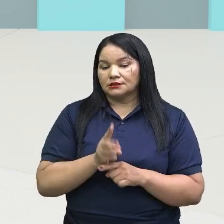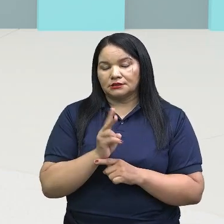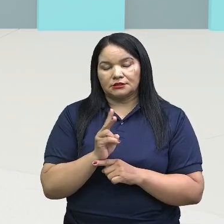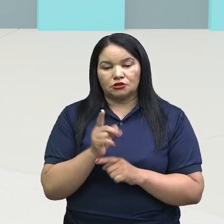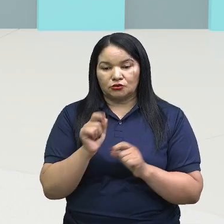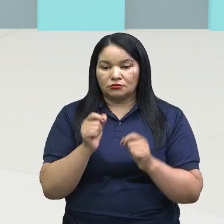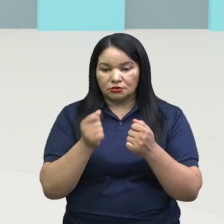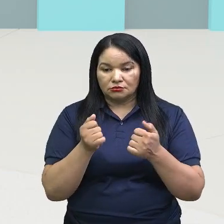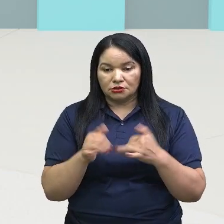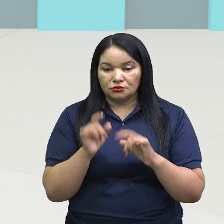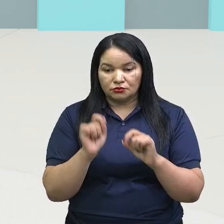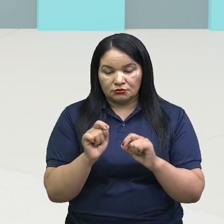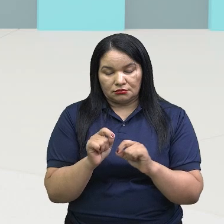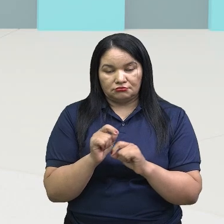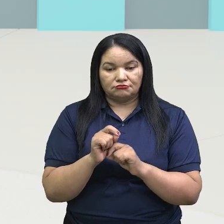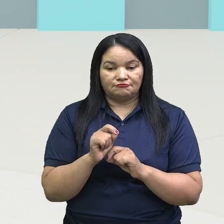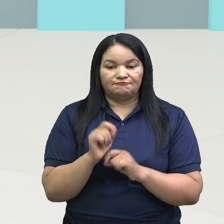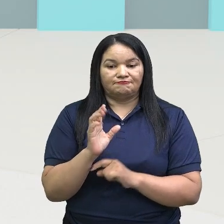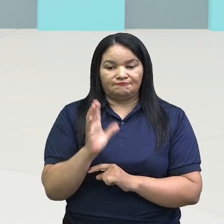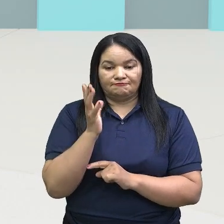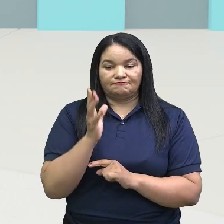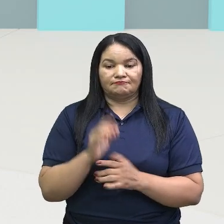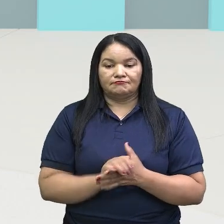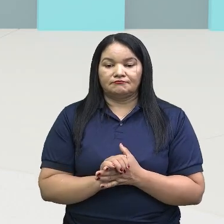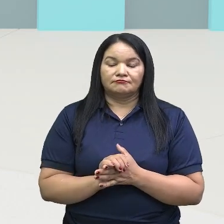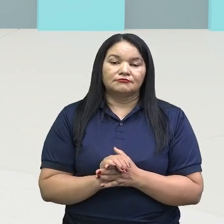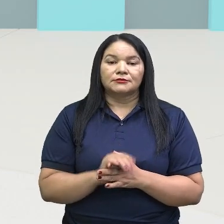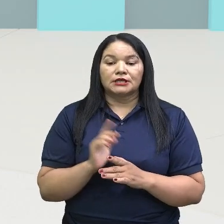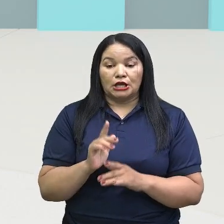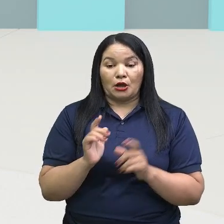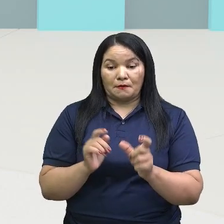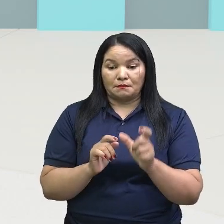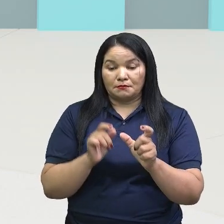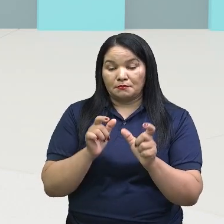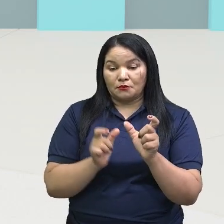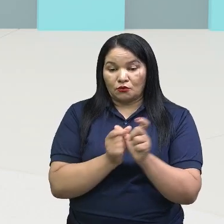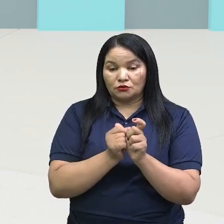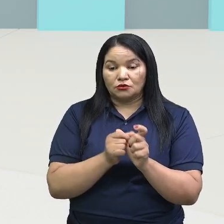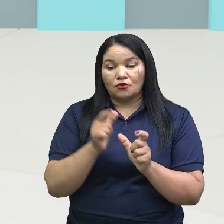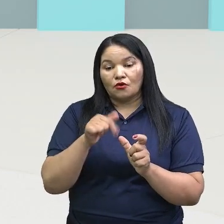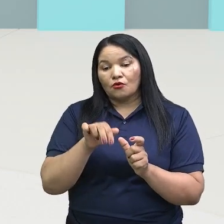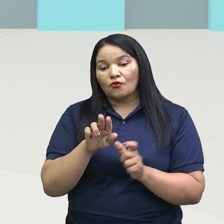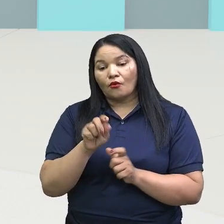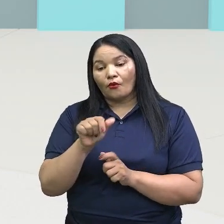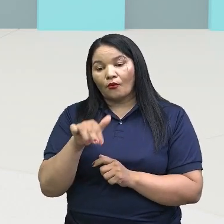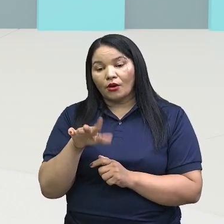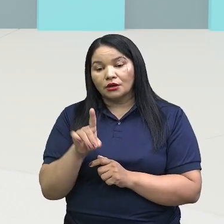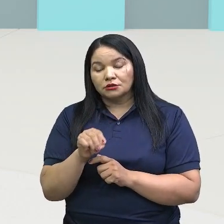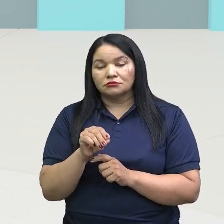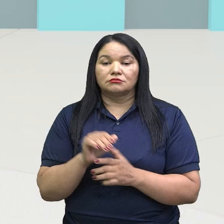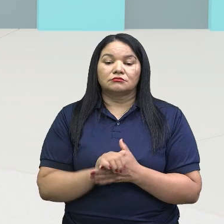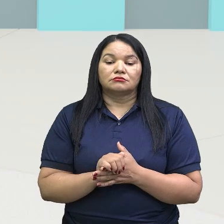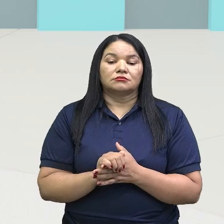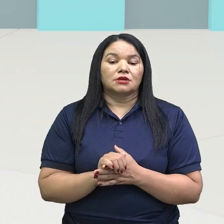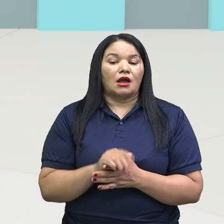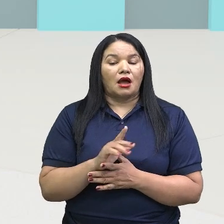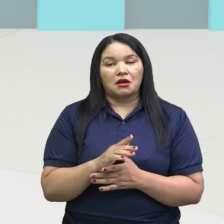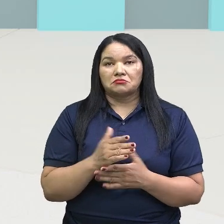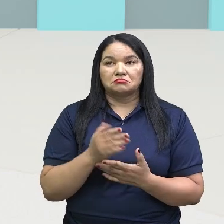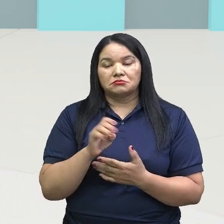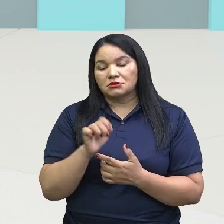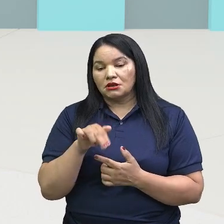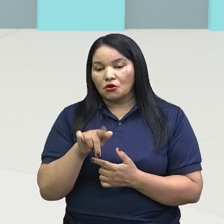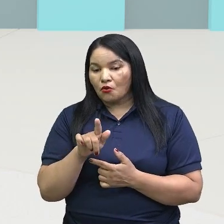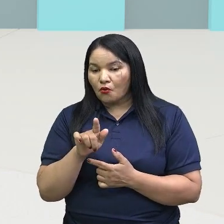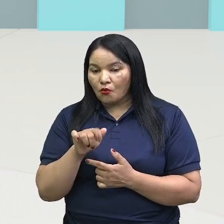tempo. Quando, você percebe, quando eu fizer tal coisa, enquanto eu pratico tal coisa,